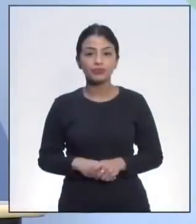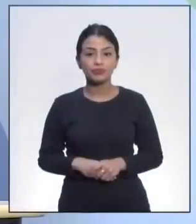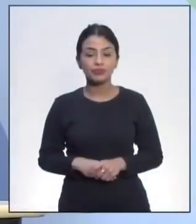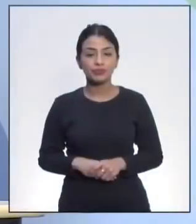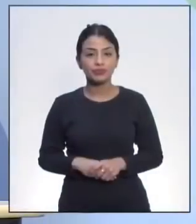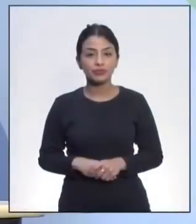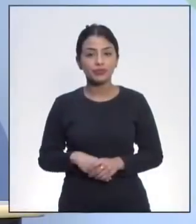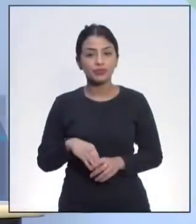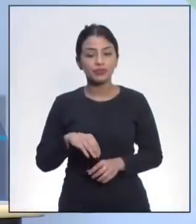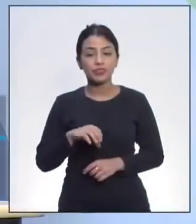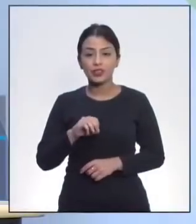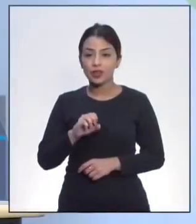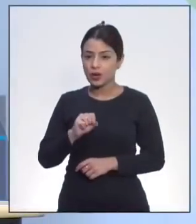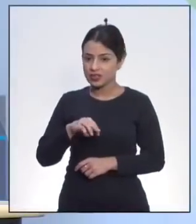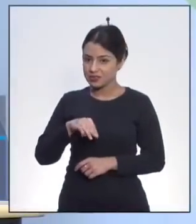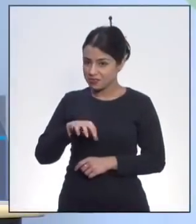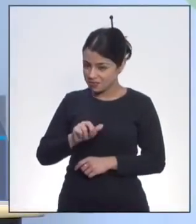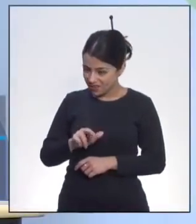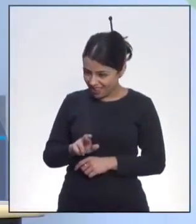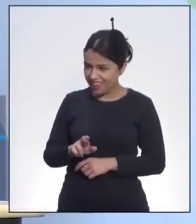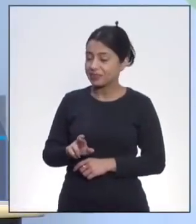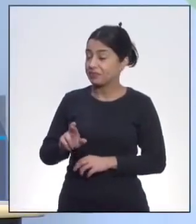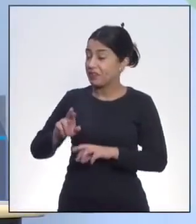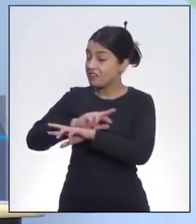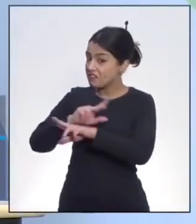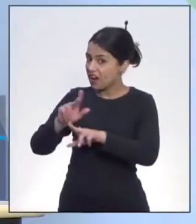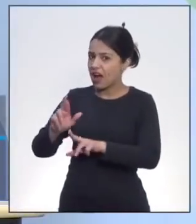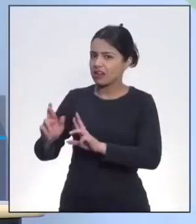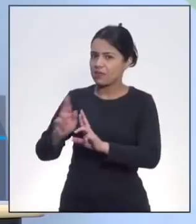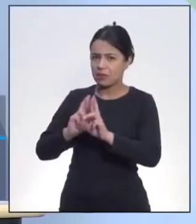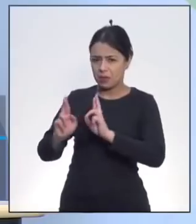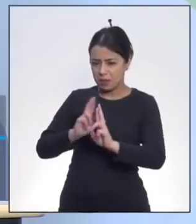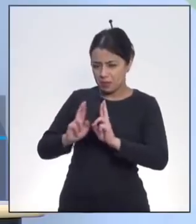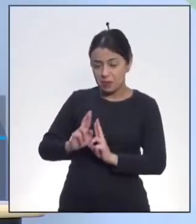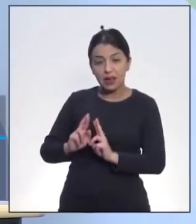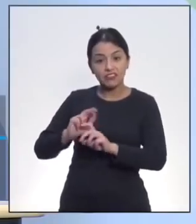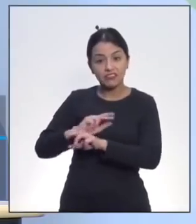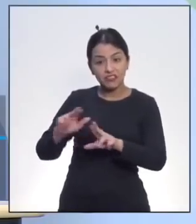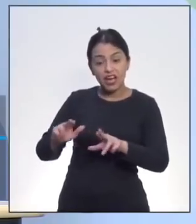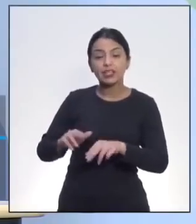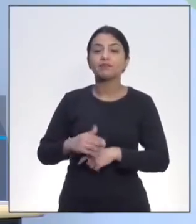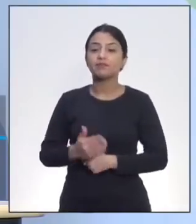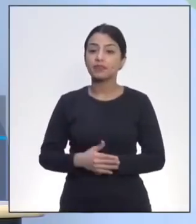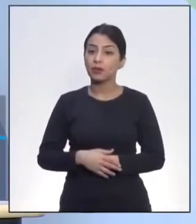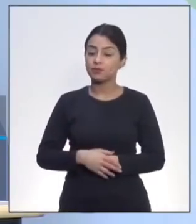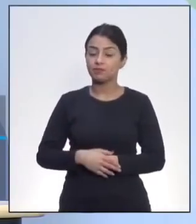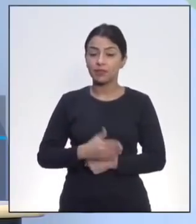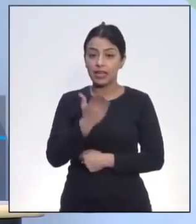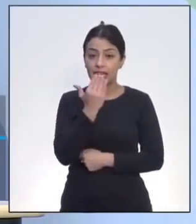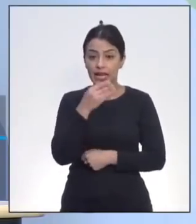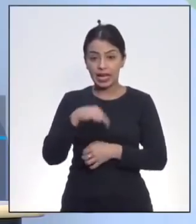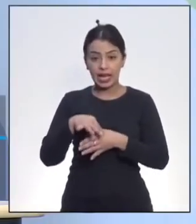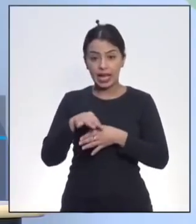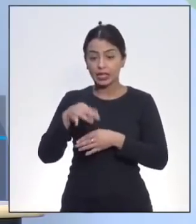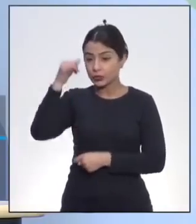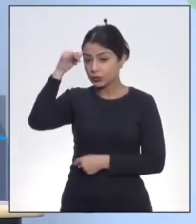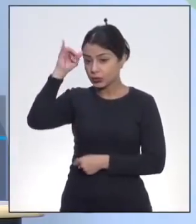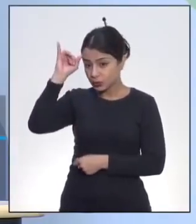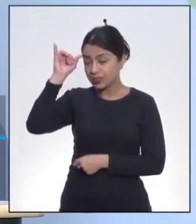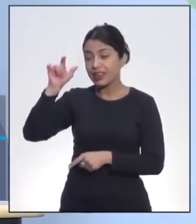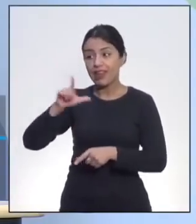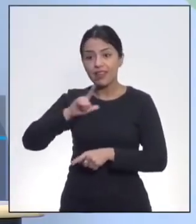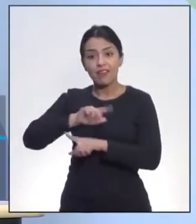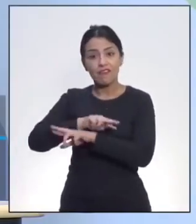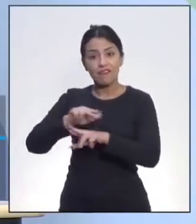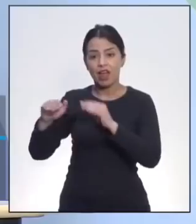Osmar, várias respostas. Então, assim, a carne suína, ela é unanimidade, né, nas